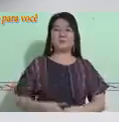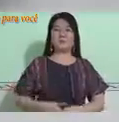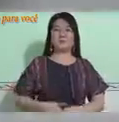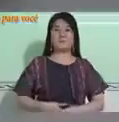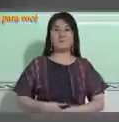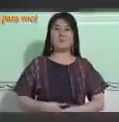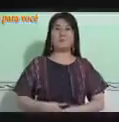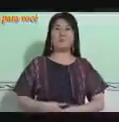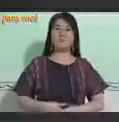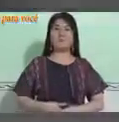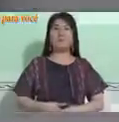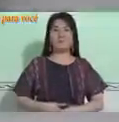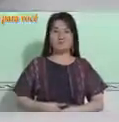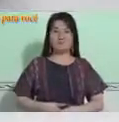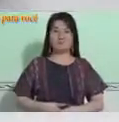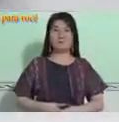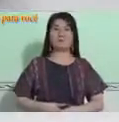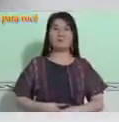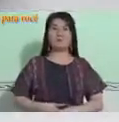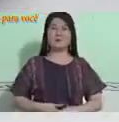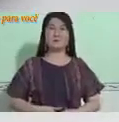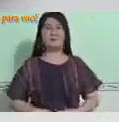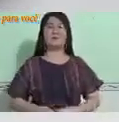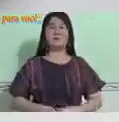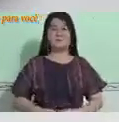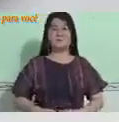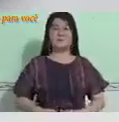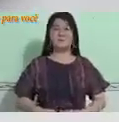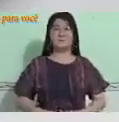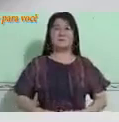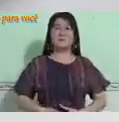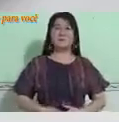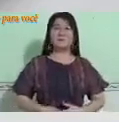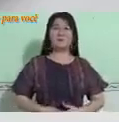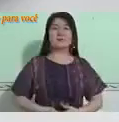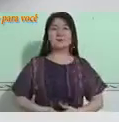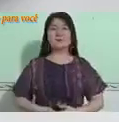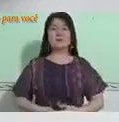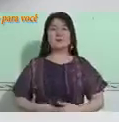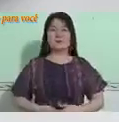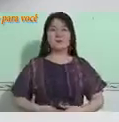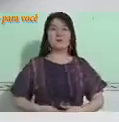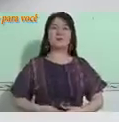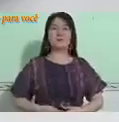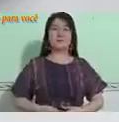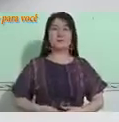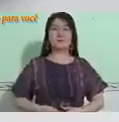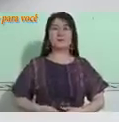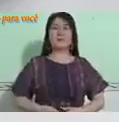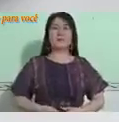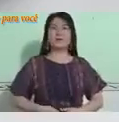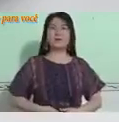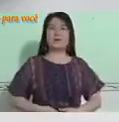TODOPARAJUDARNA, respiração de uma pessoa, através de aparelhos que não são introduzidos no sistema respiratório, como é